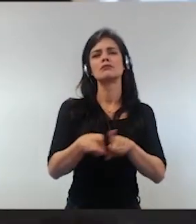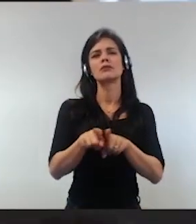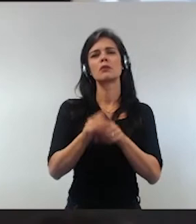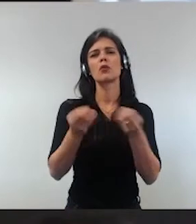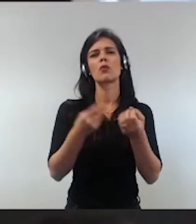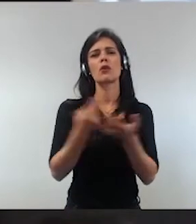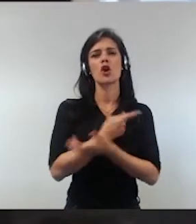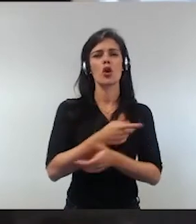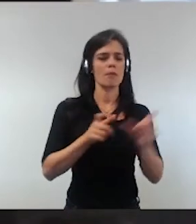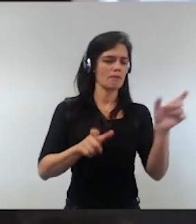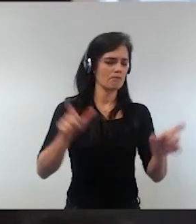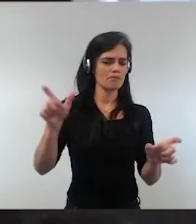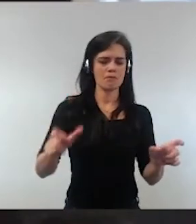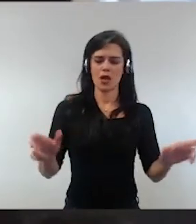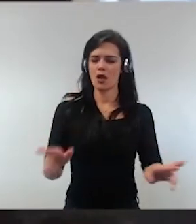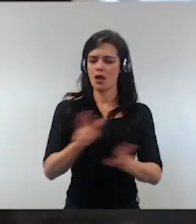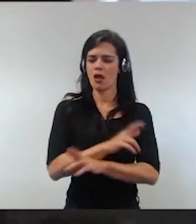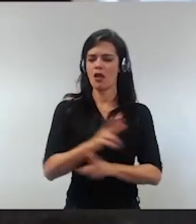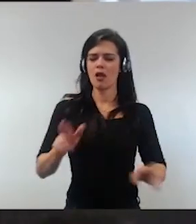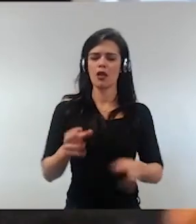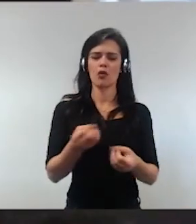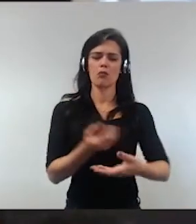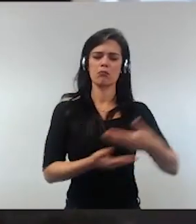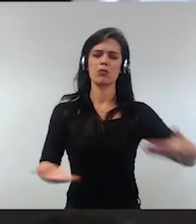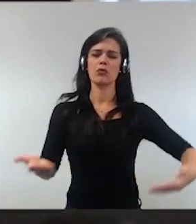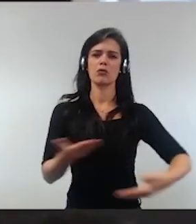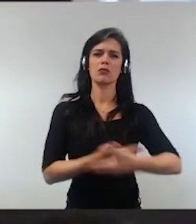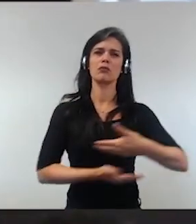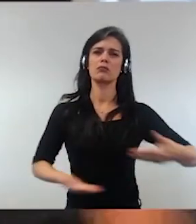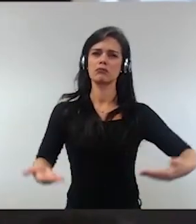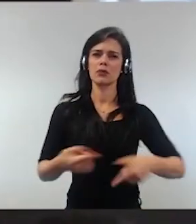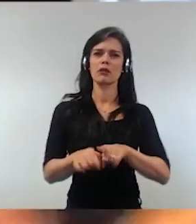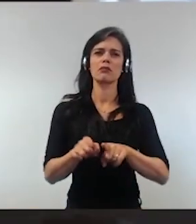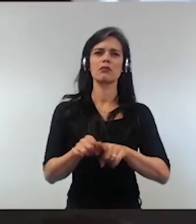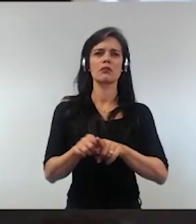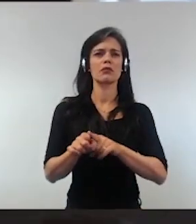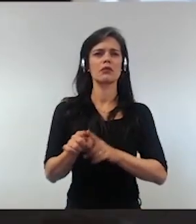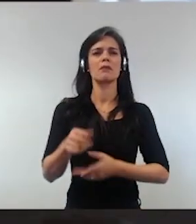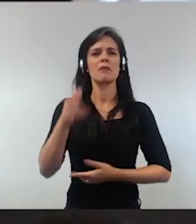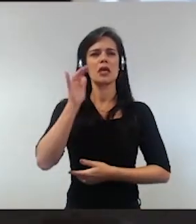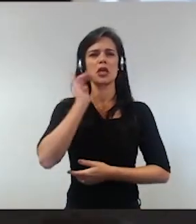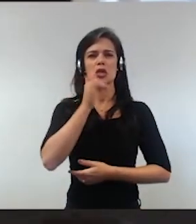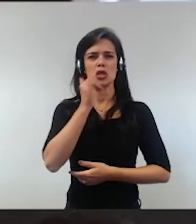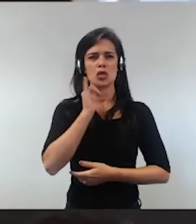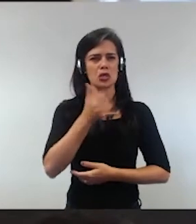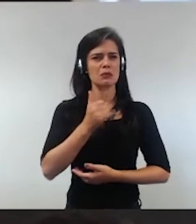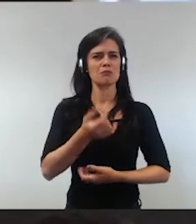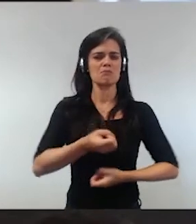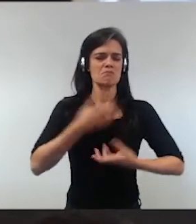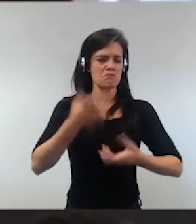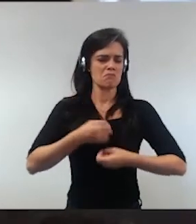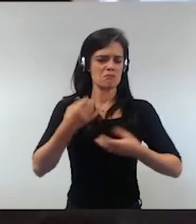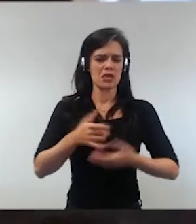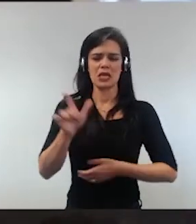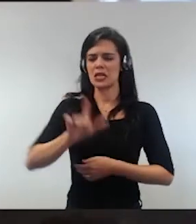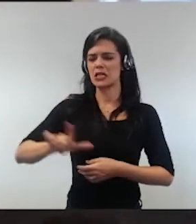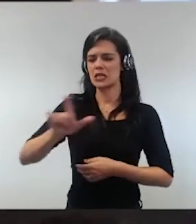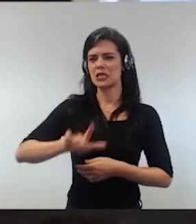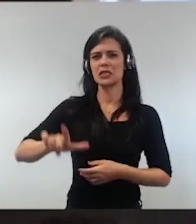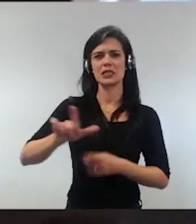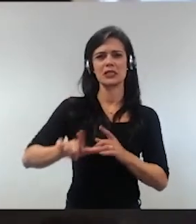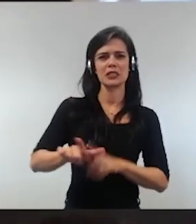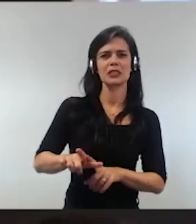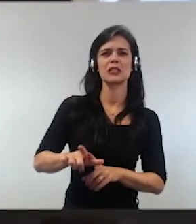relações humanas sociais de uma forma brilhante. Vamos de Shakespeare, né, os paralelos que a gente consegue fazer com a literatura e o